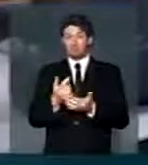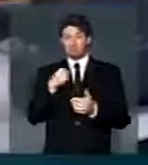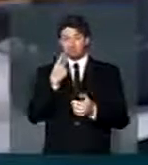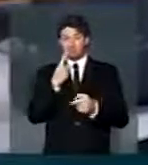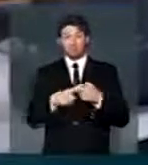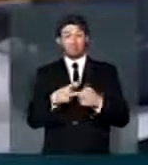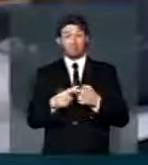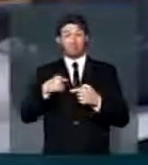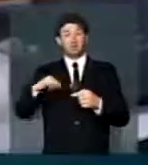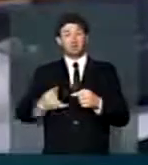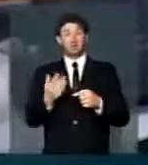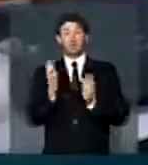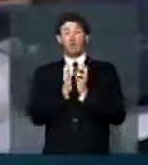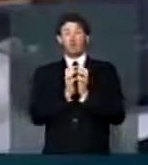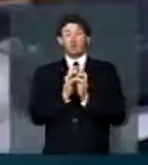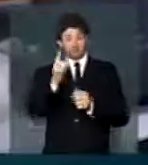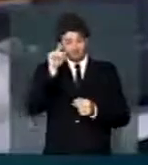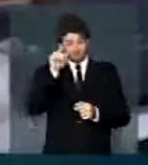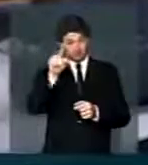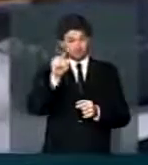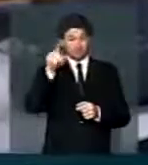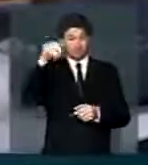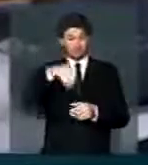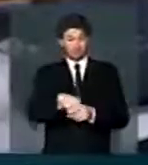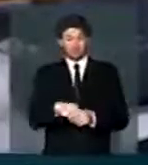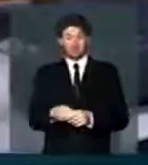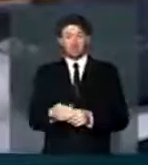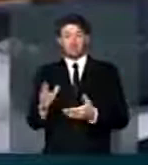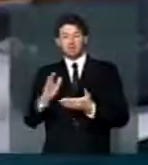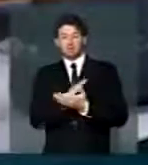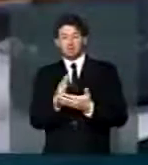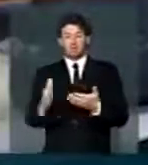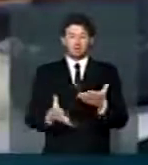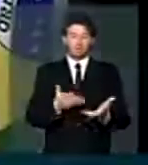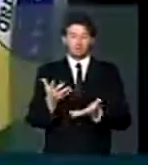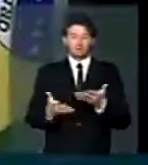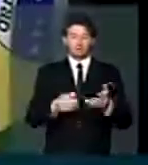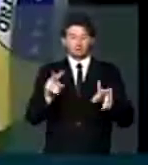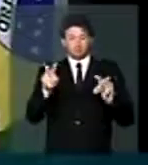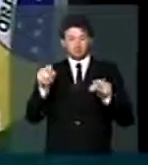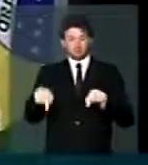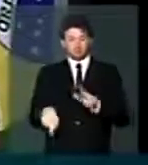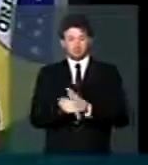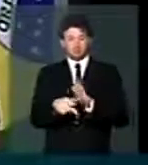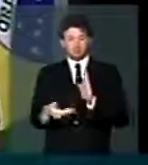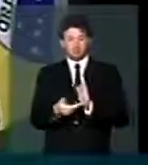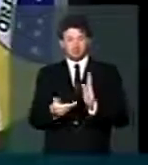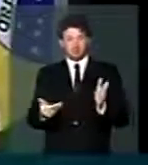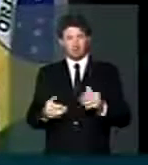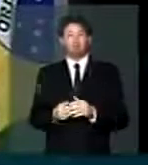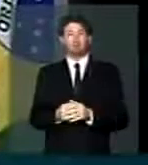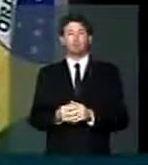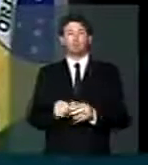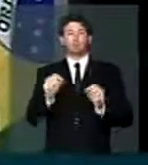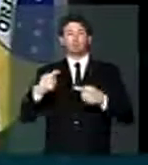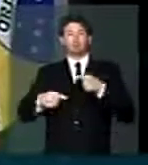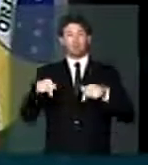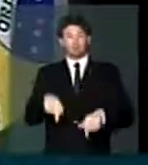porque tenho tido a oportunidade de conviver com Vossa Excelência em alguns assuntos dessa casa, pautas que